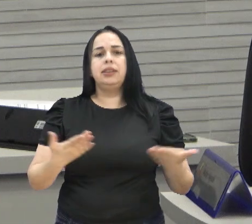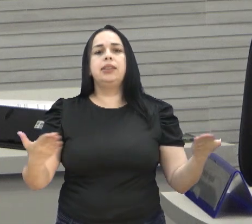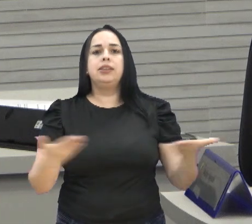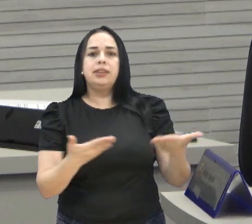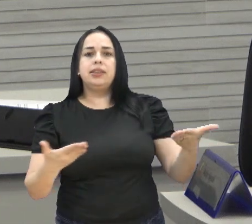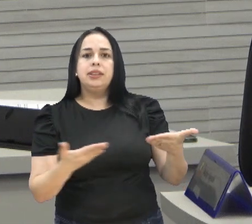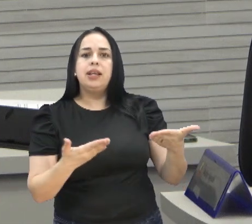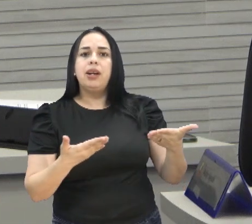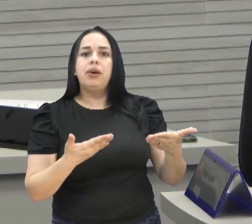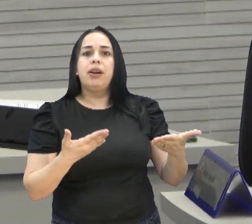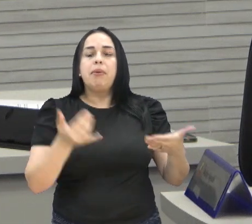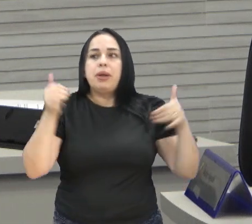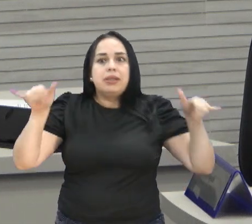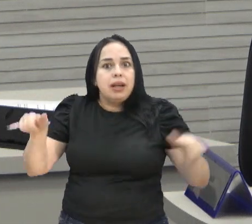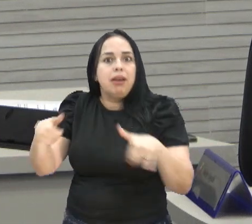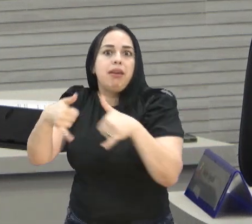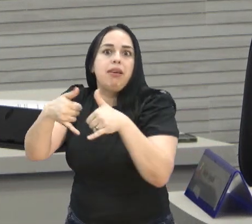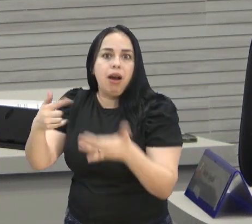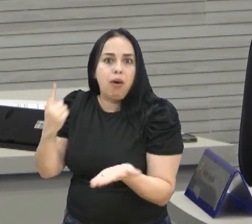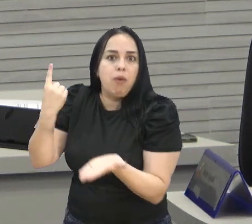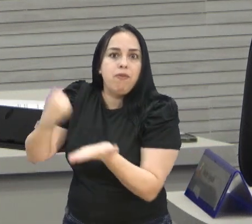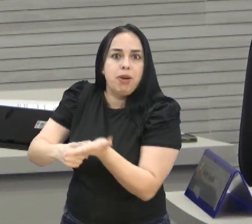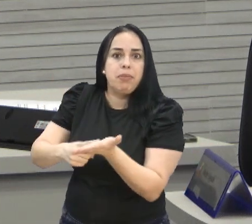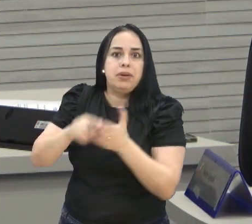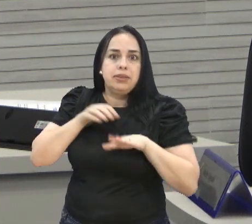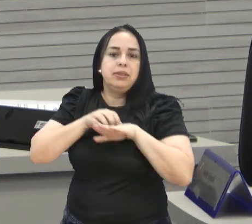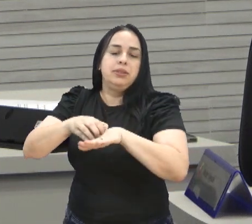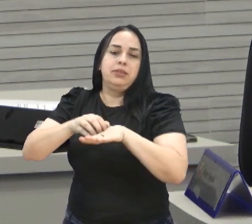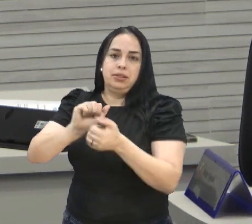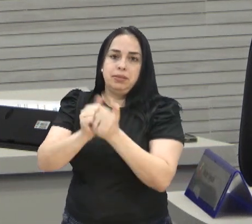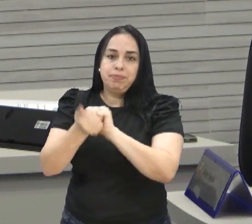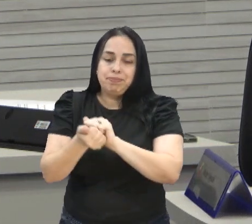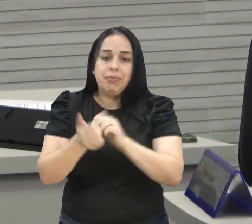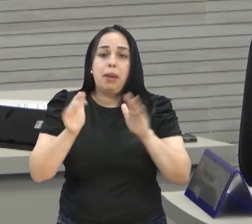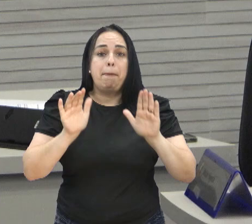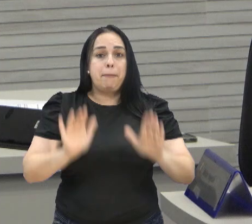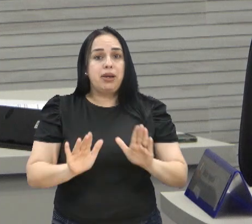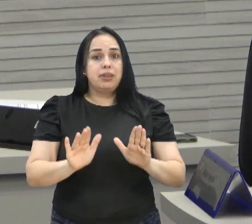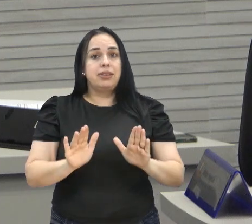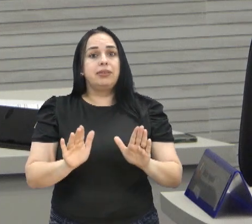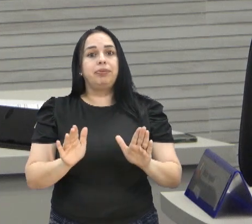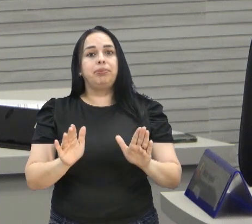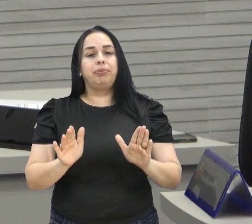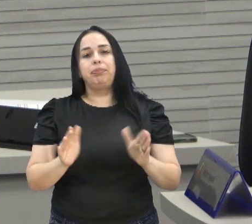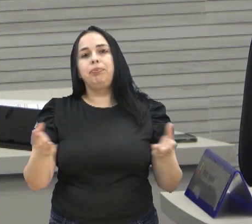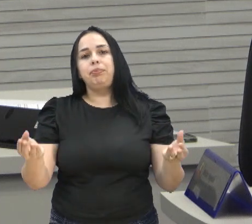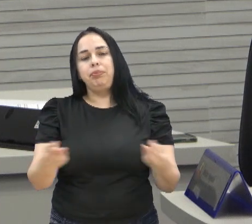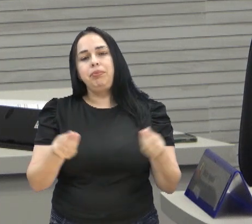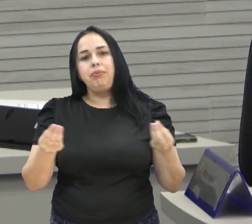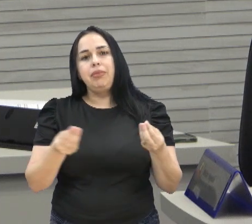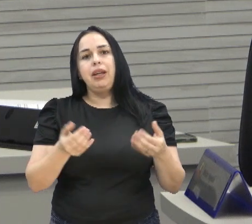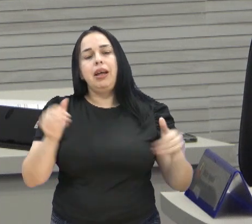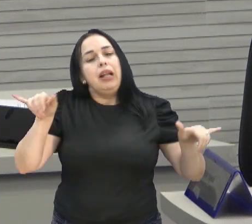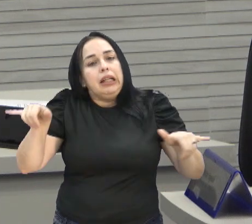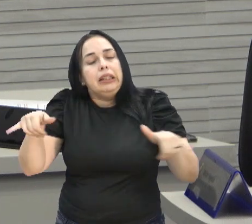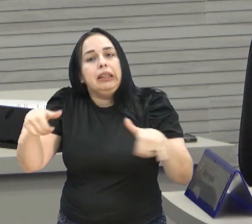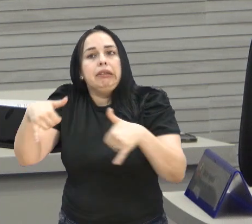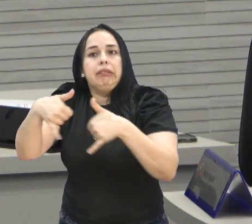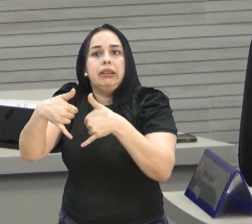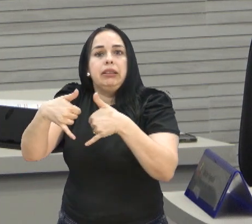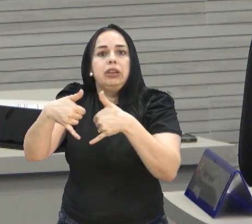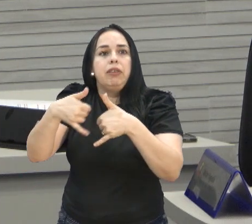para confirmar, já está marcado o vereador Renato Santiago. Mas aí, nesse dia que as mães ligaram, em torno